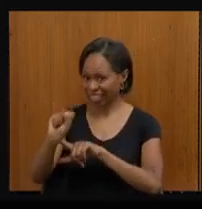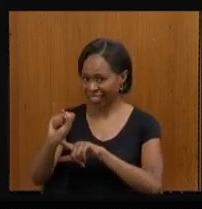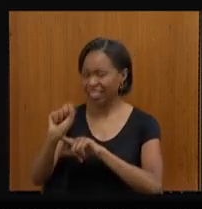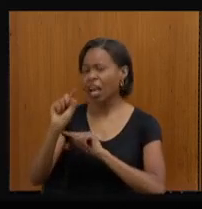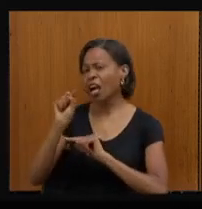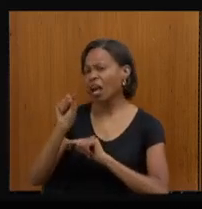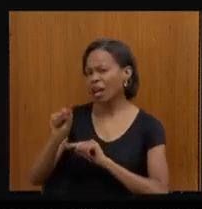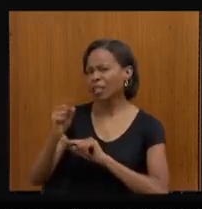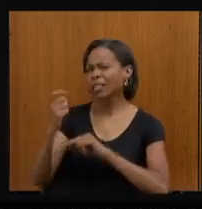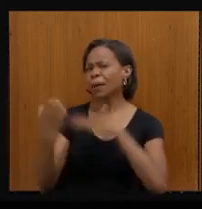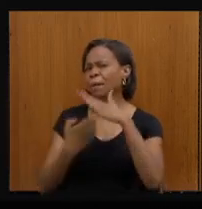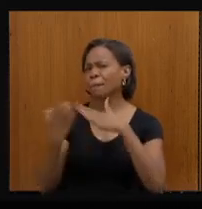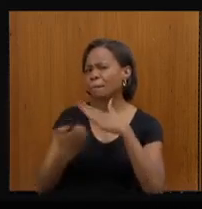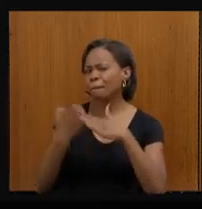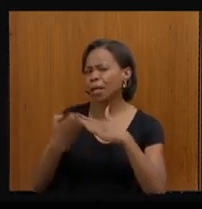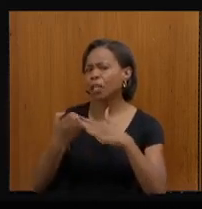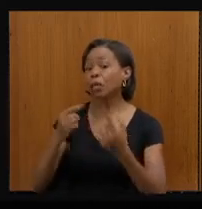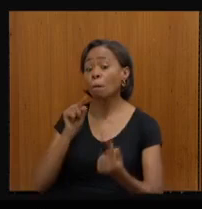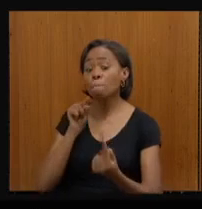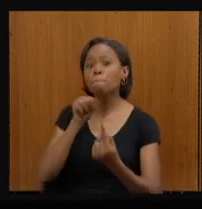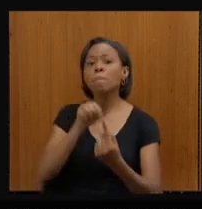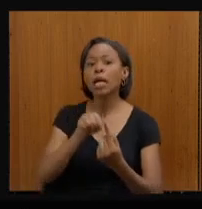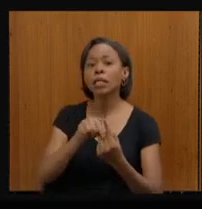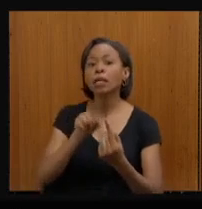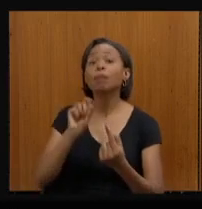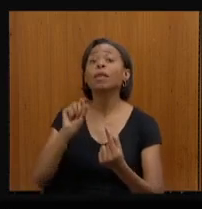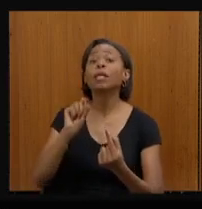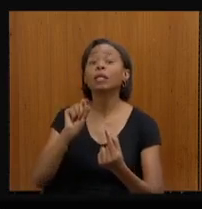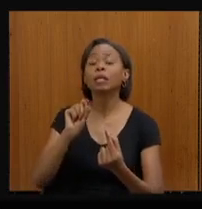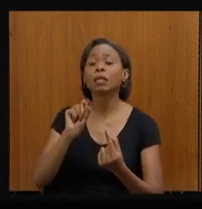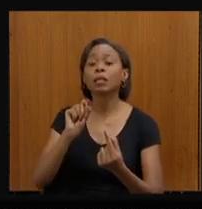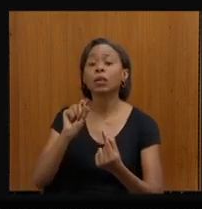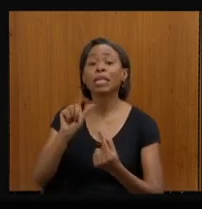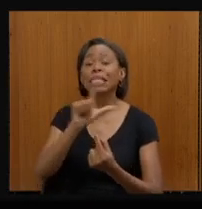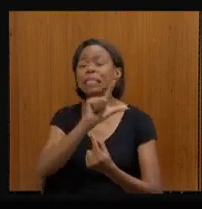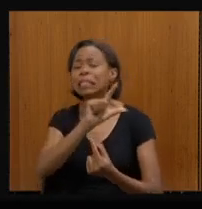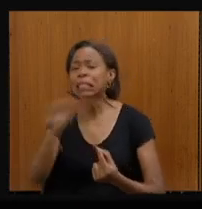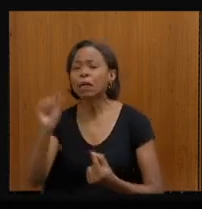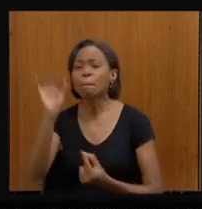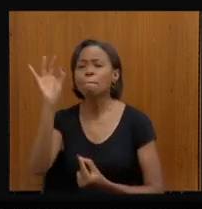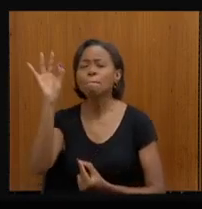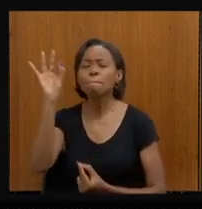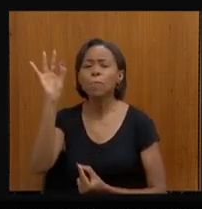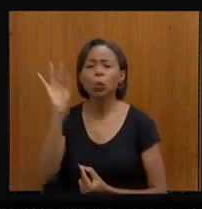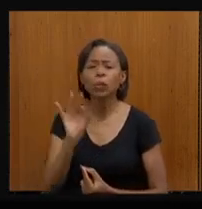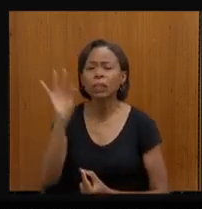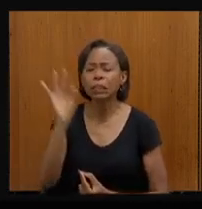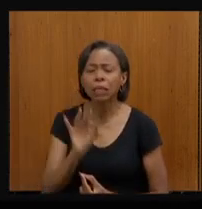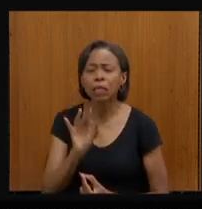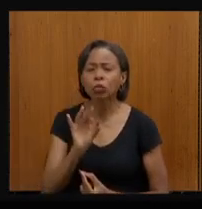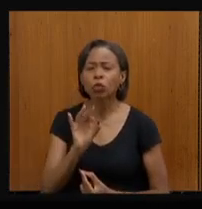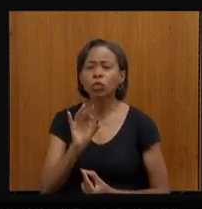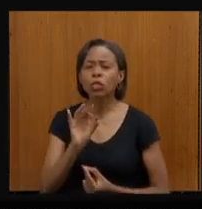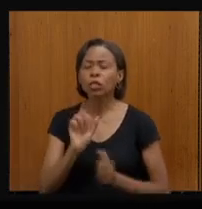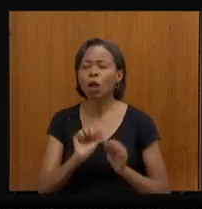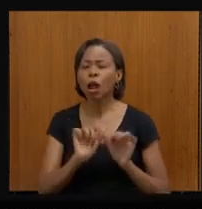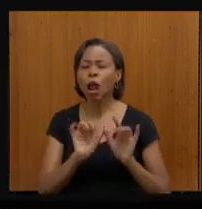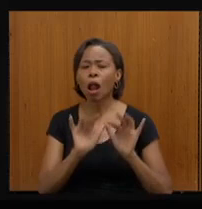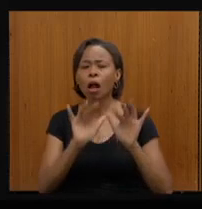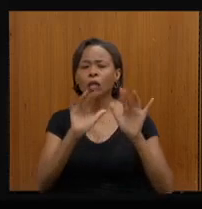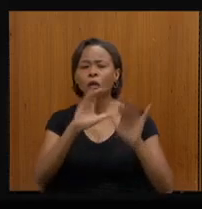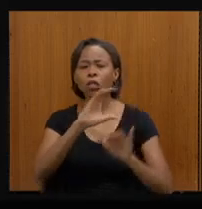empresa seja 100 porcento Ah meu Deus do céu cara de carbono de emissão de carbono até dormir